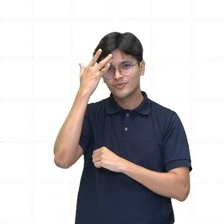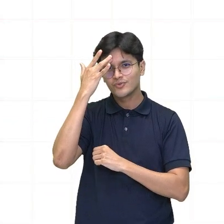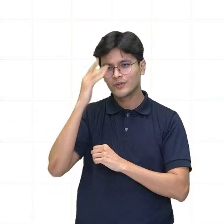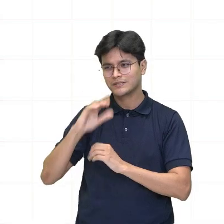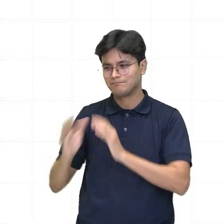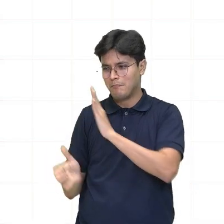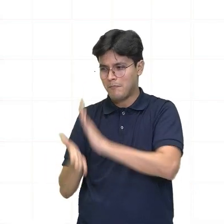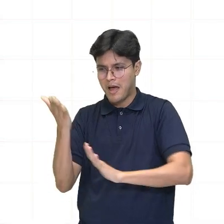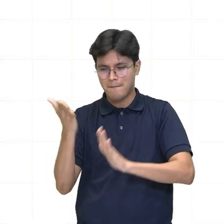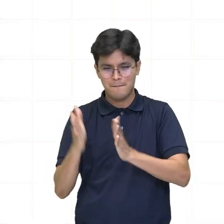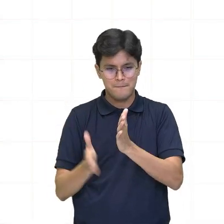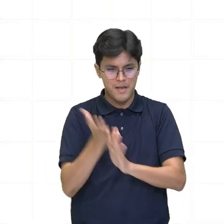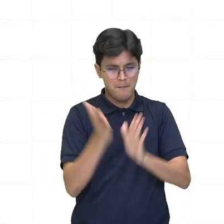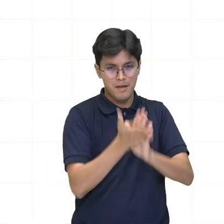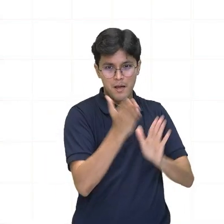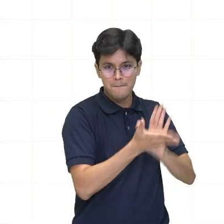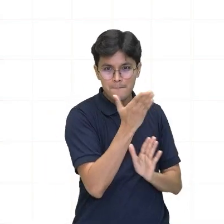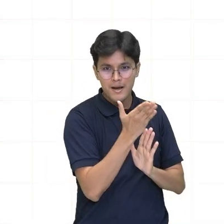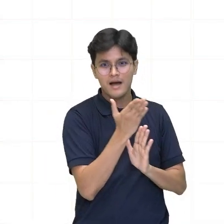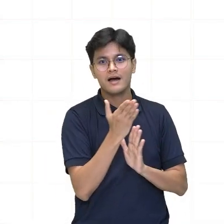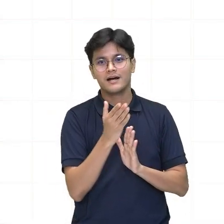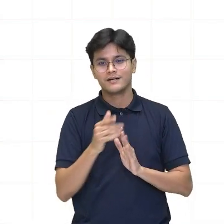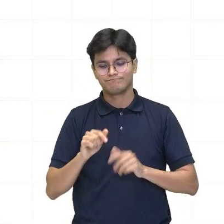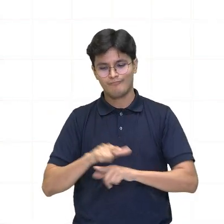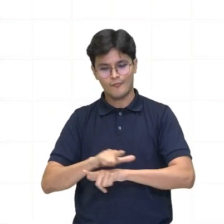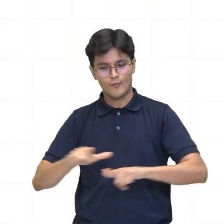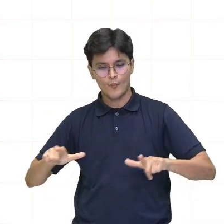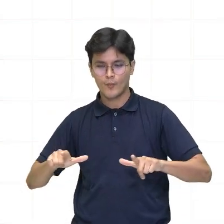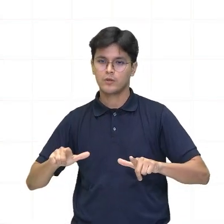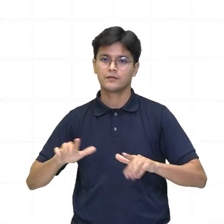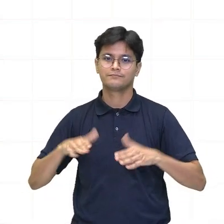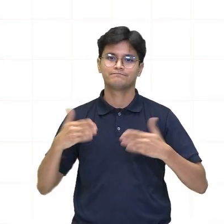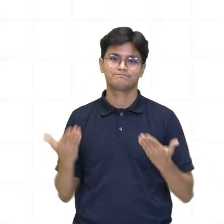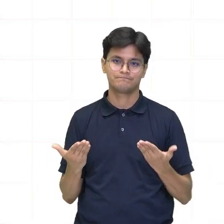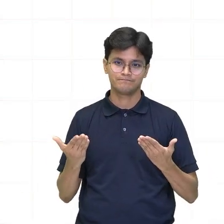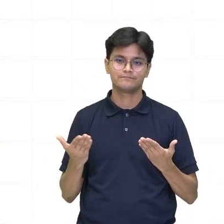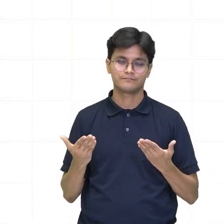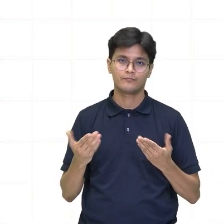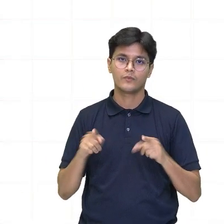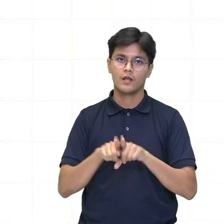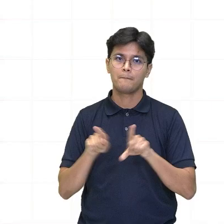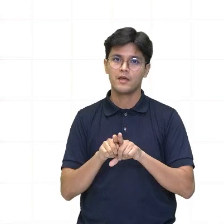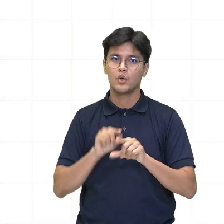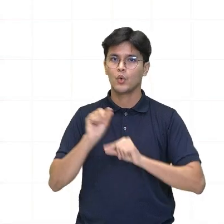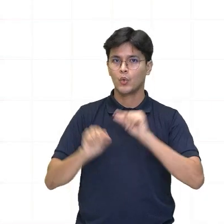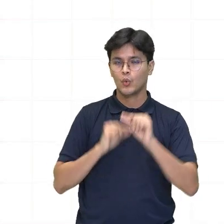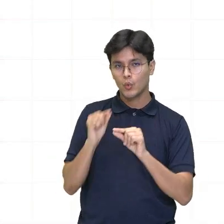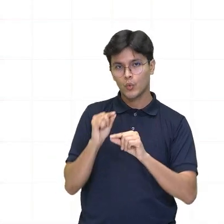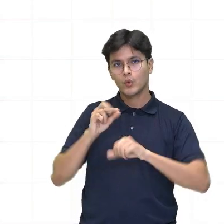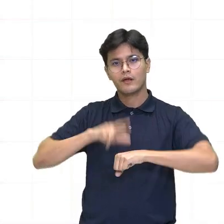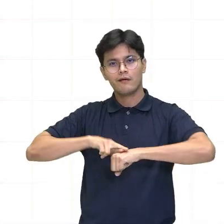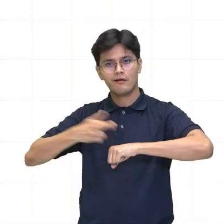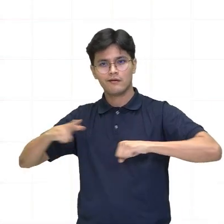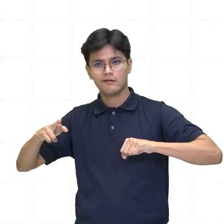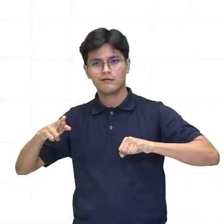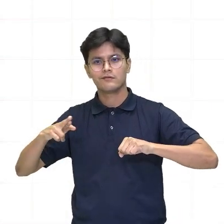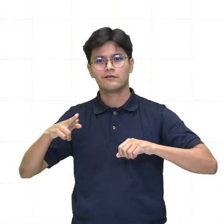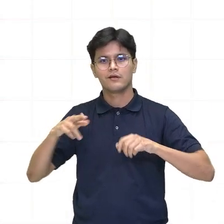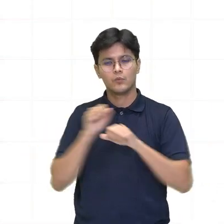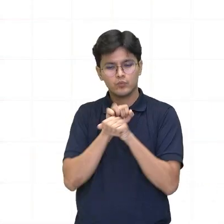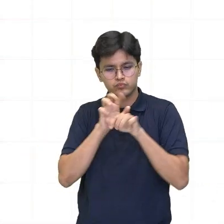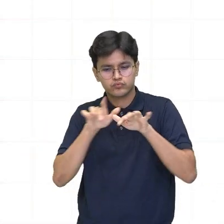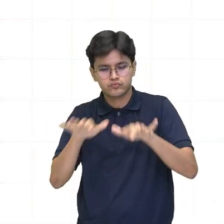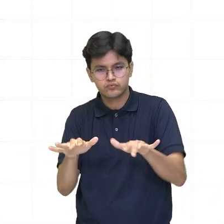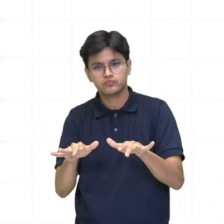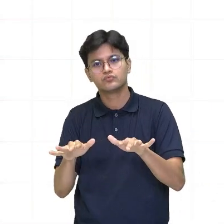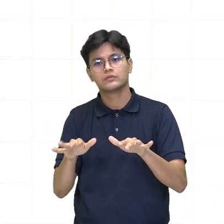ser isolada, entre outras questões. Proliferação nuclear, né? O risco de uso de tecnologias para fins bélicos também,